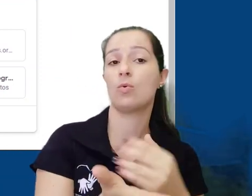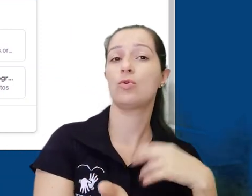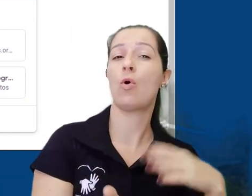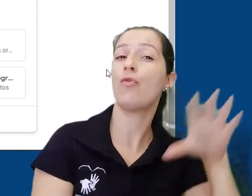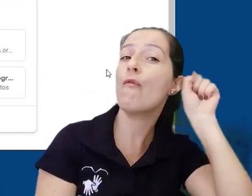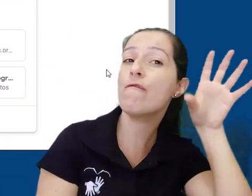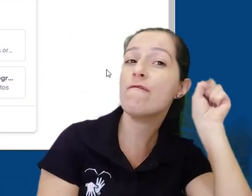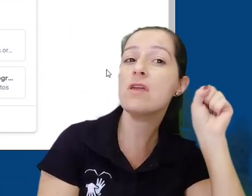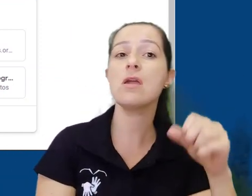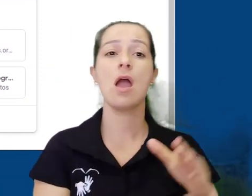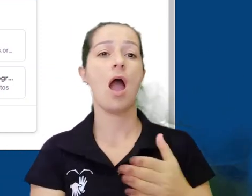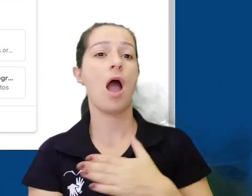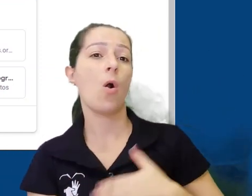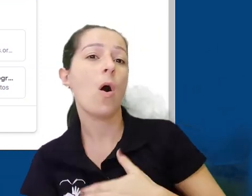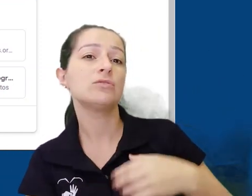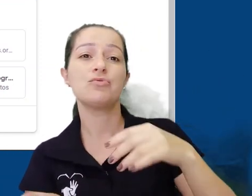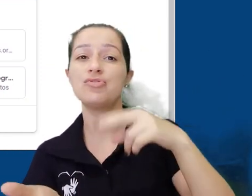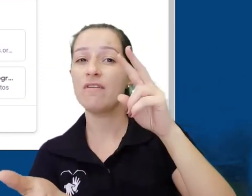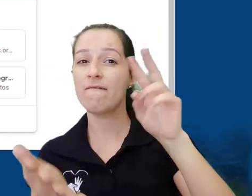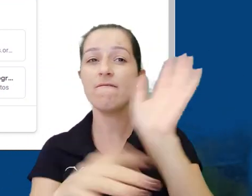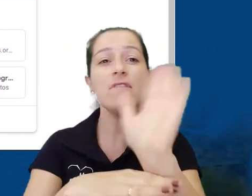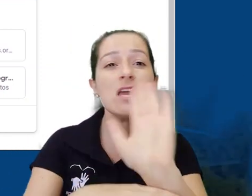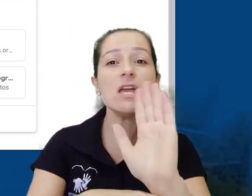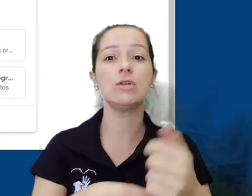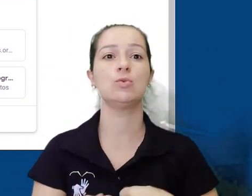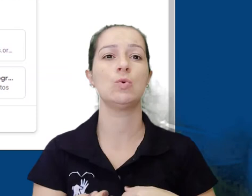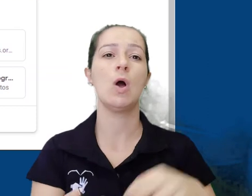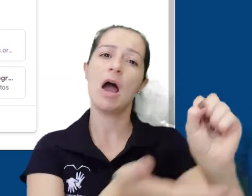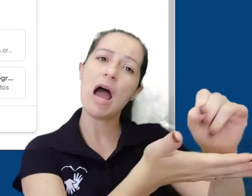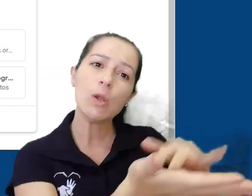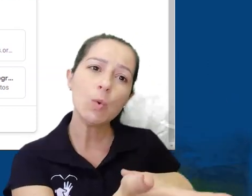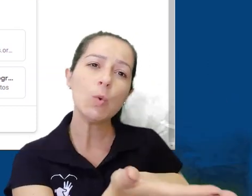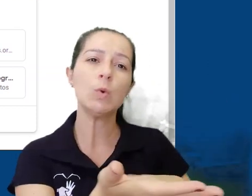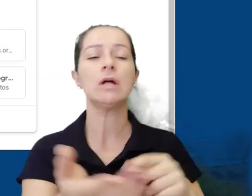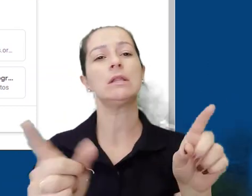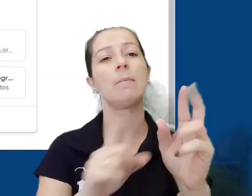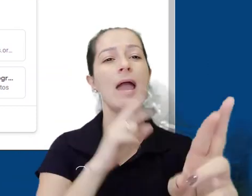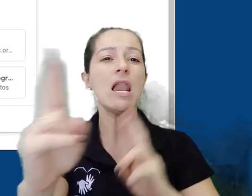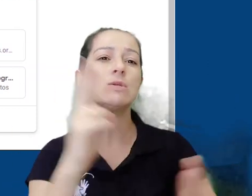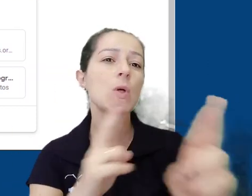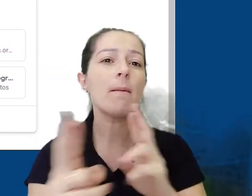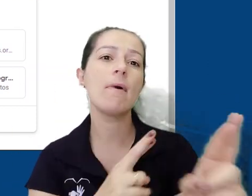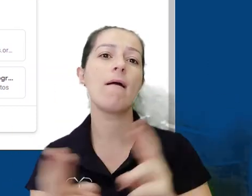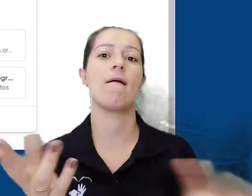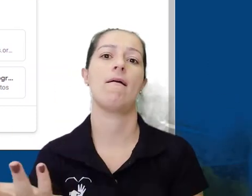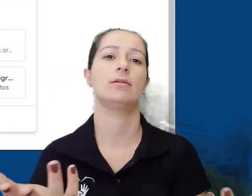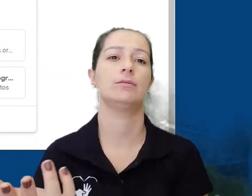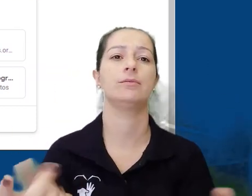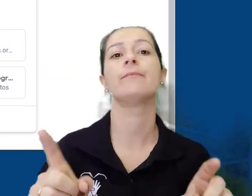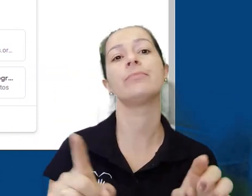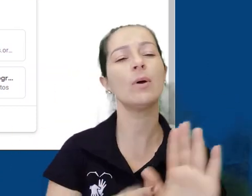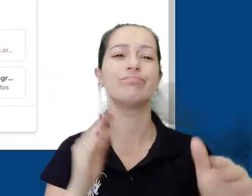que atende melhor ouvindo algo outro fazendo um resumo outro ainda vendo um vídeo outro fazendo atividades outro interagindo com as pessoas